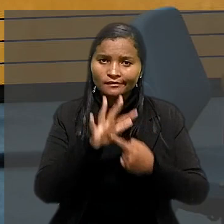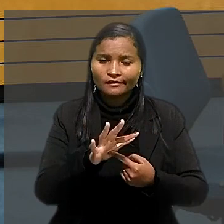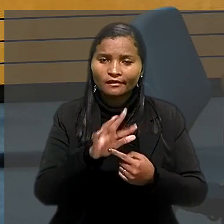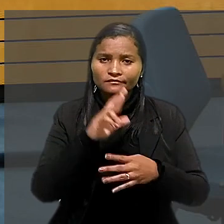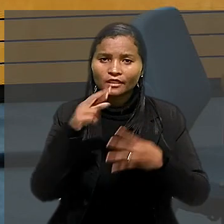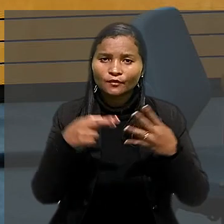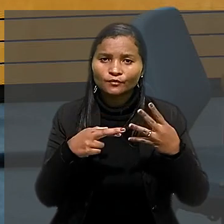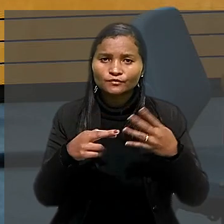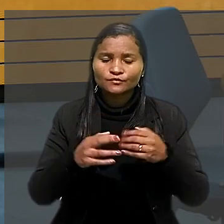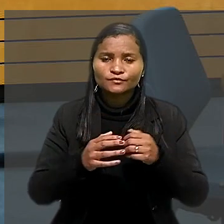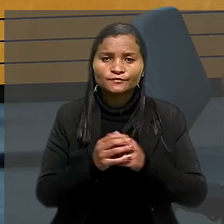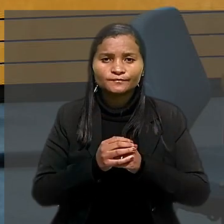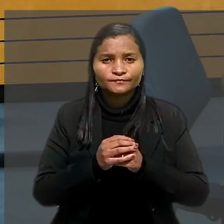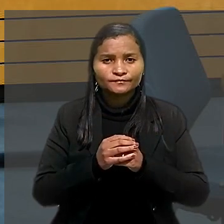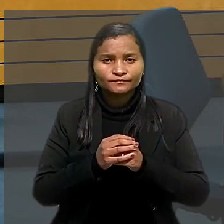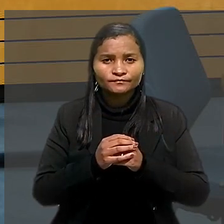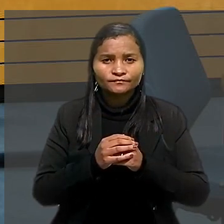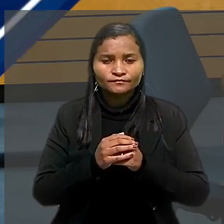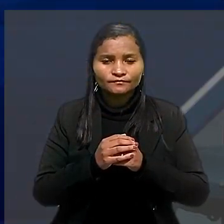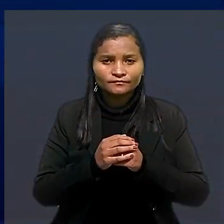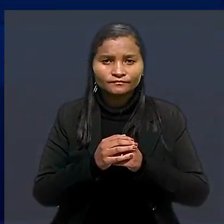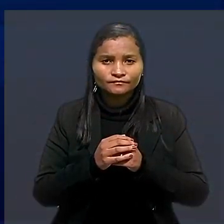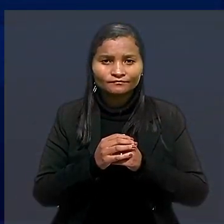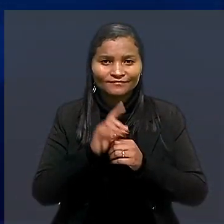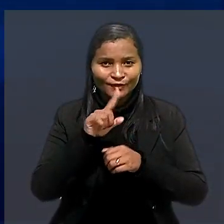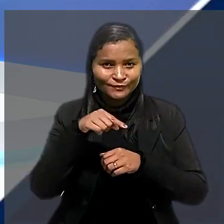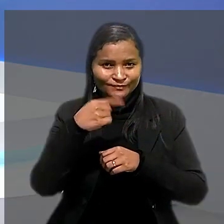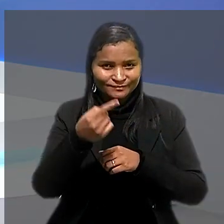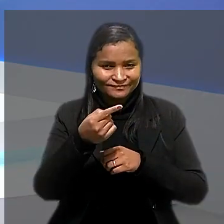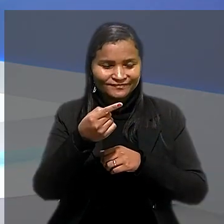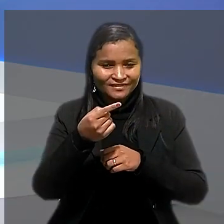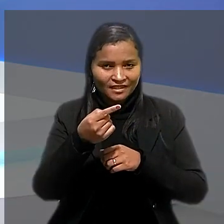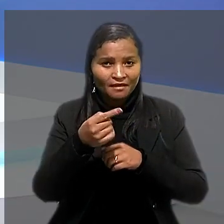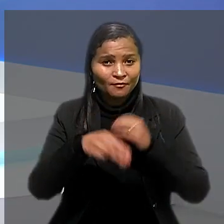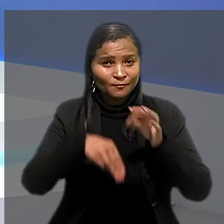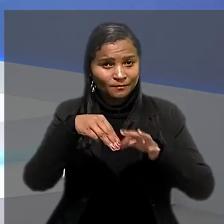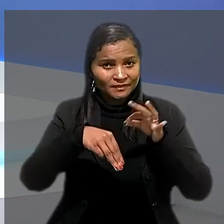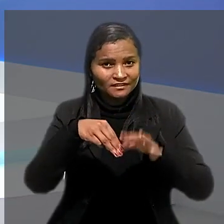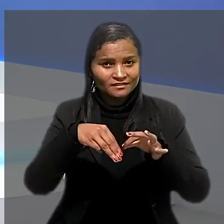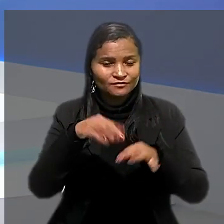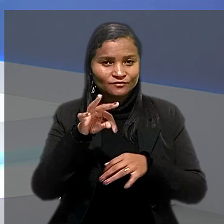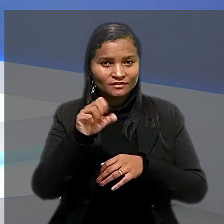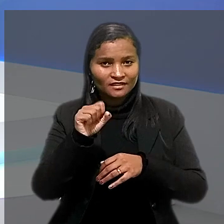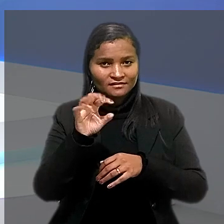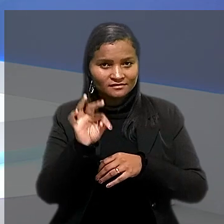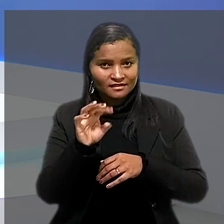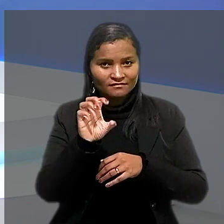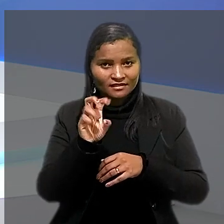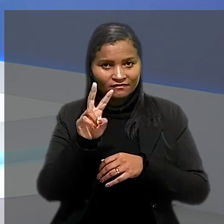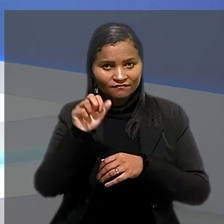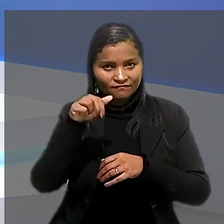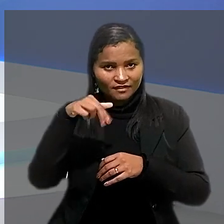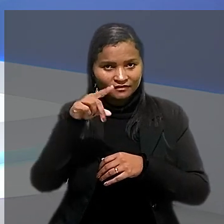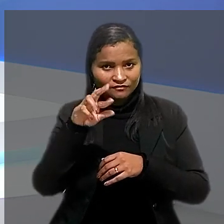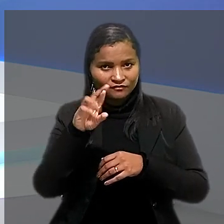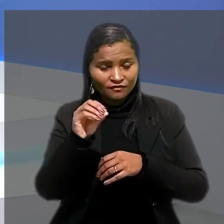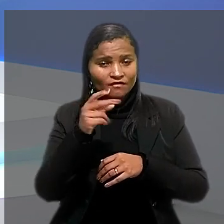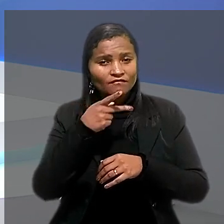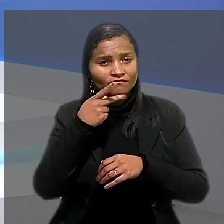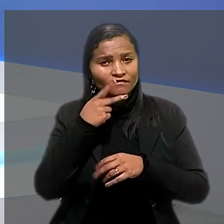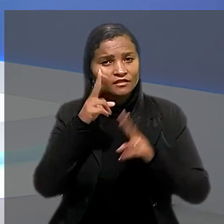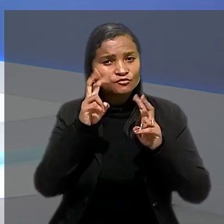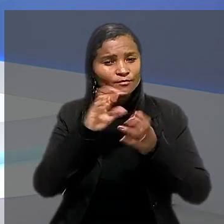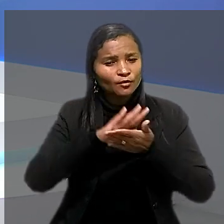foram apresentados embargos. E no próximo bloco, ministro do TST, Evandro Valadão, fala